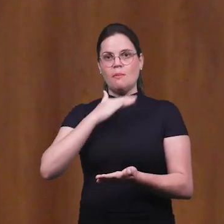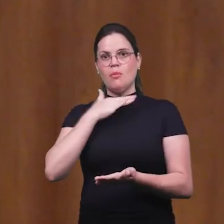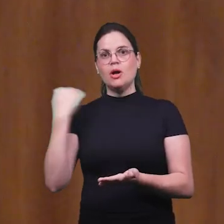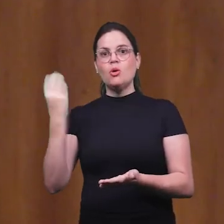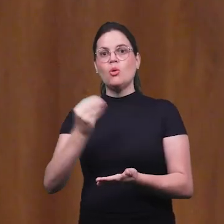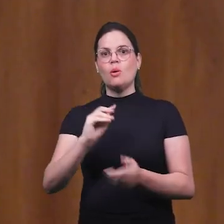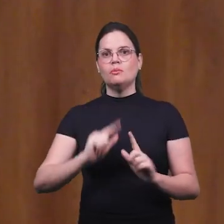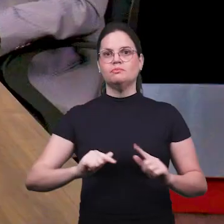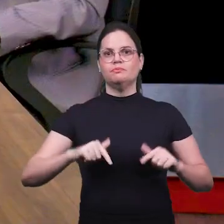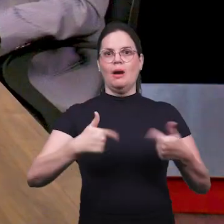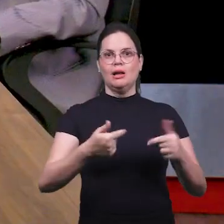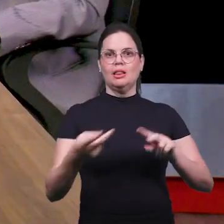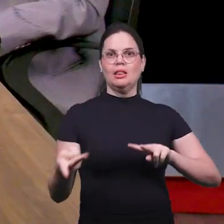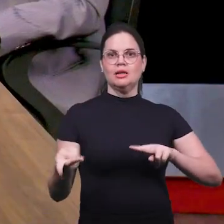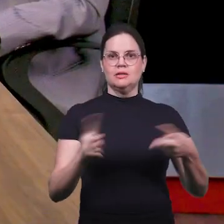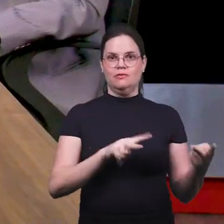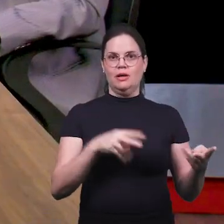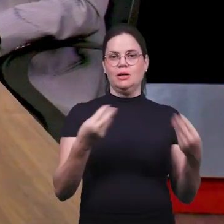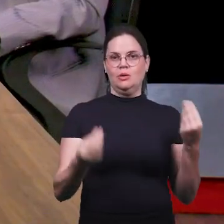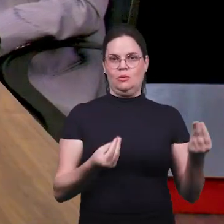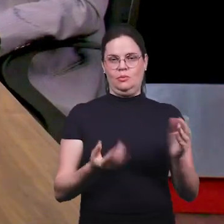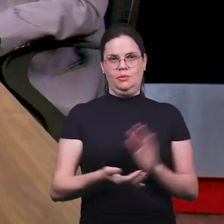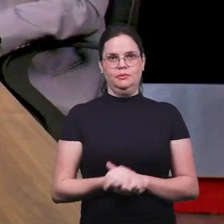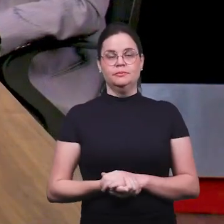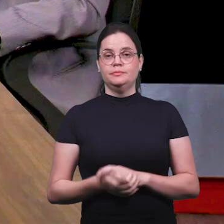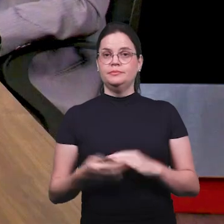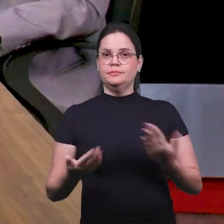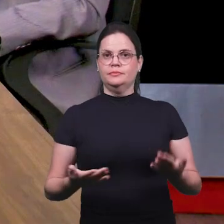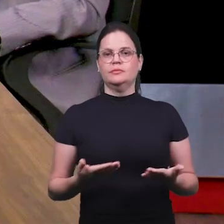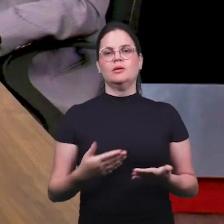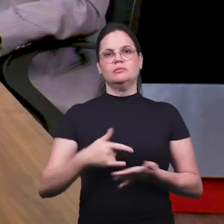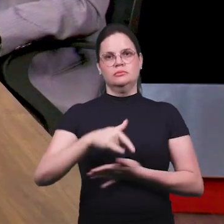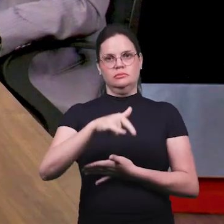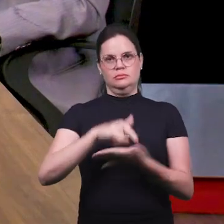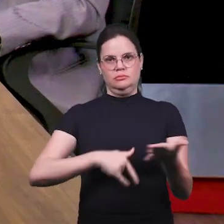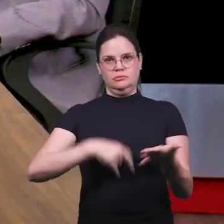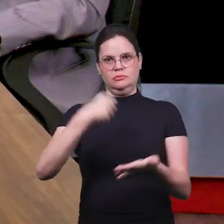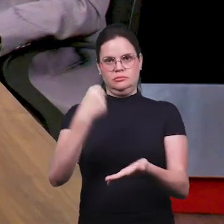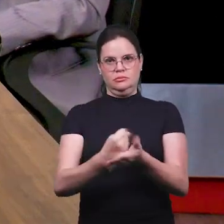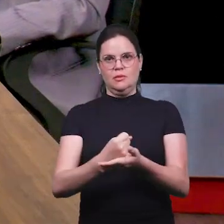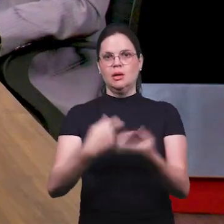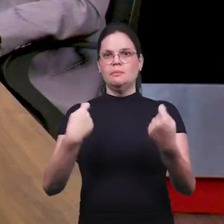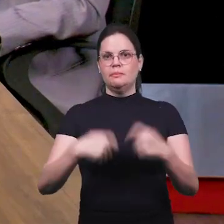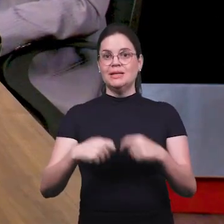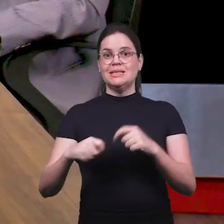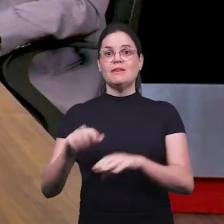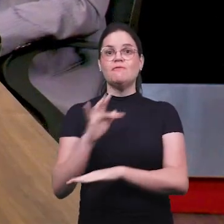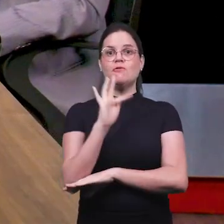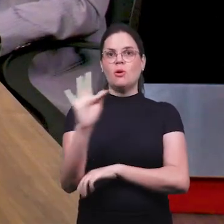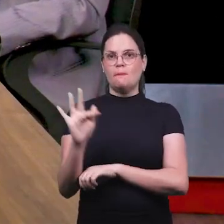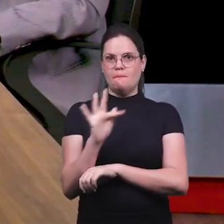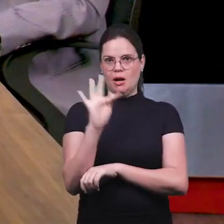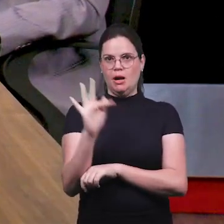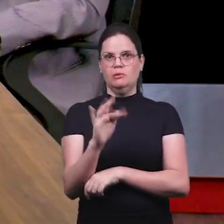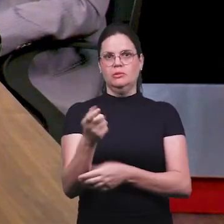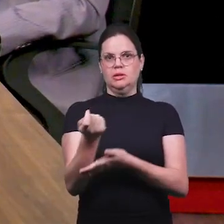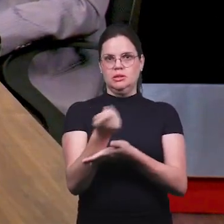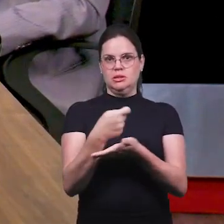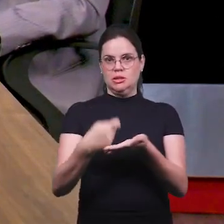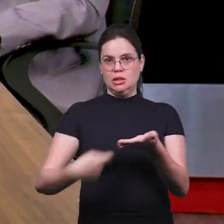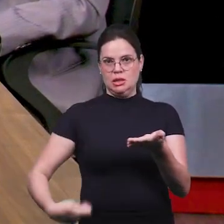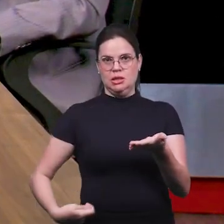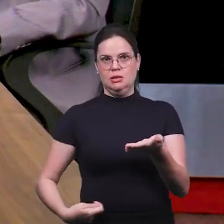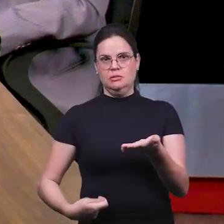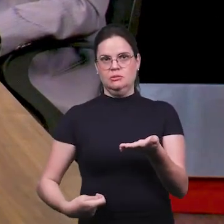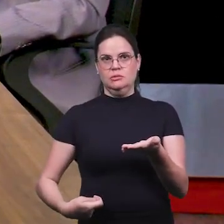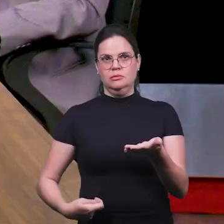O testamento, ele é um documento formalizado, né? Ele precisa ser formalizado por escrito. Não